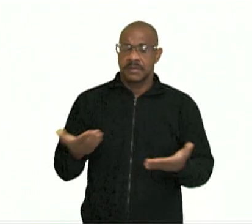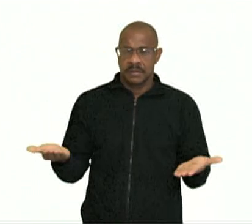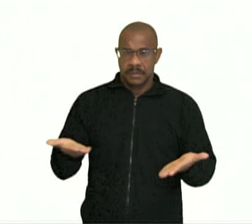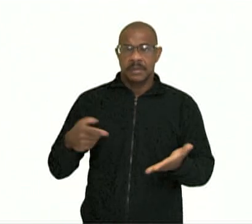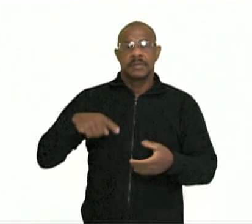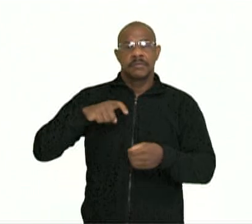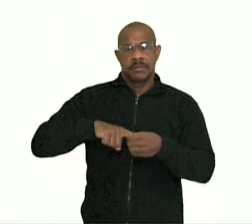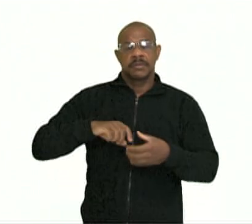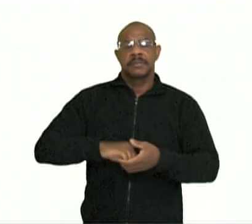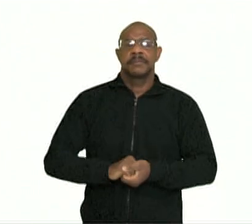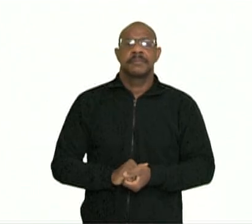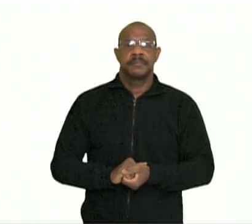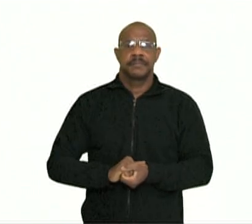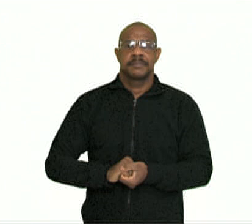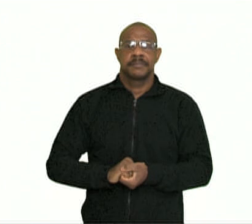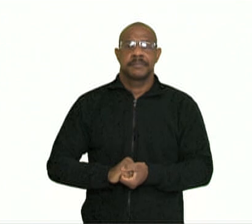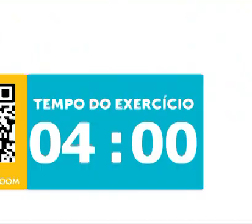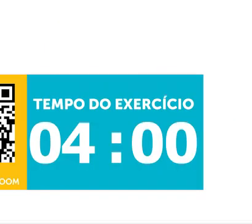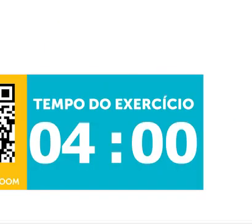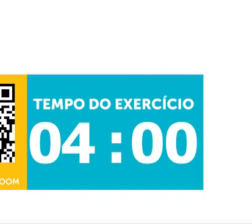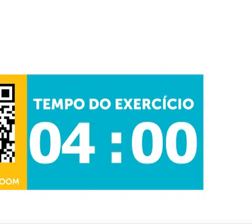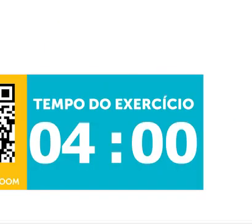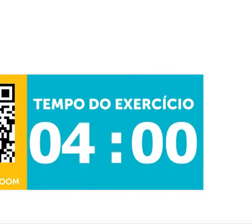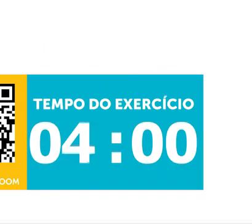volto daqui a pouco conferir contigo.